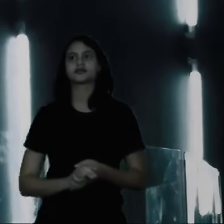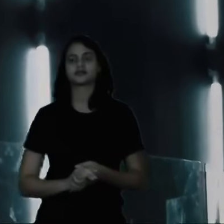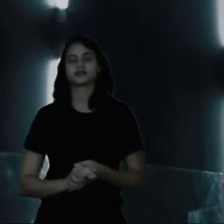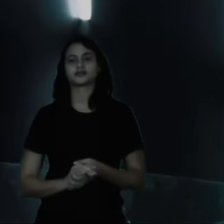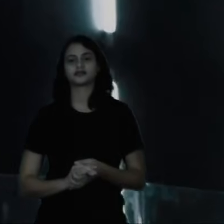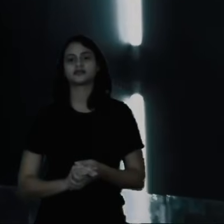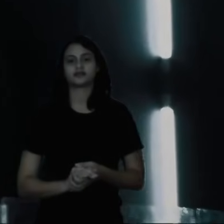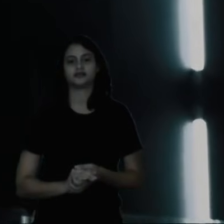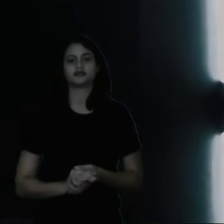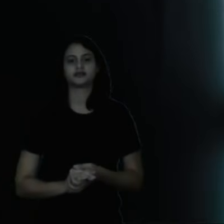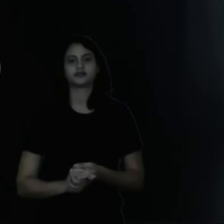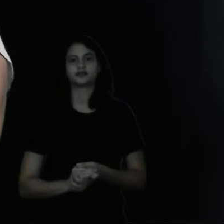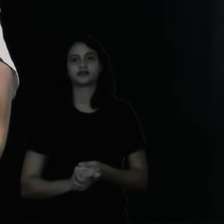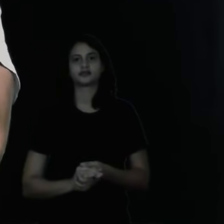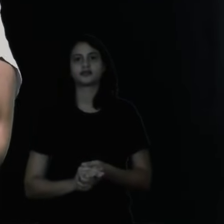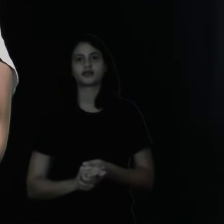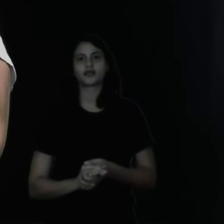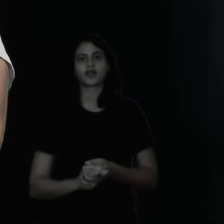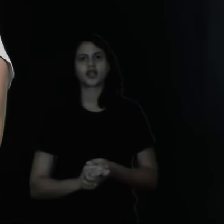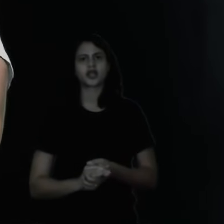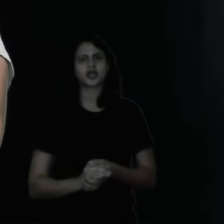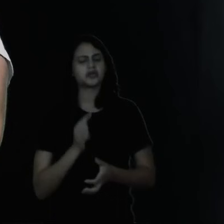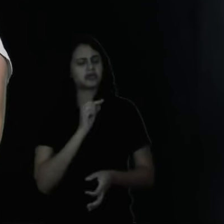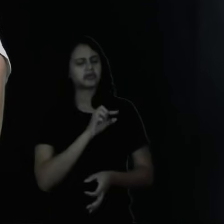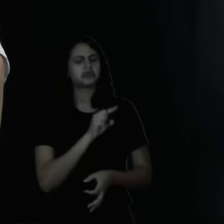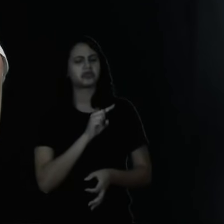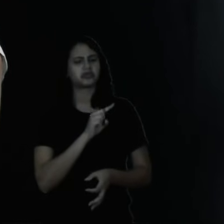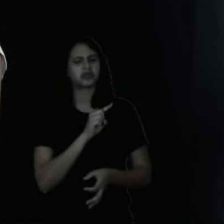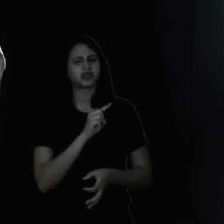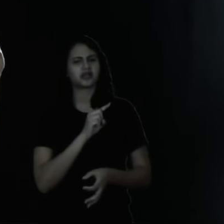de com quem estão mexendo.